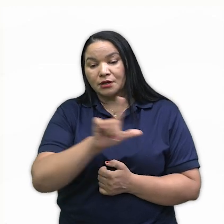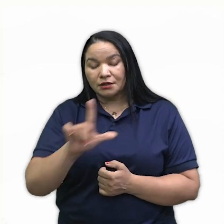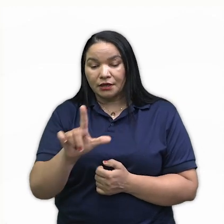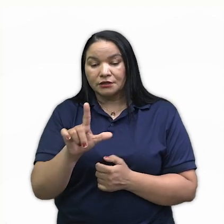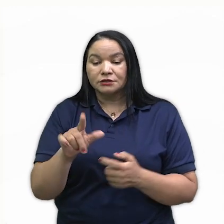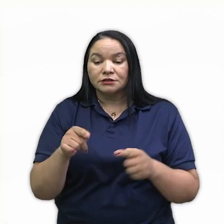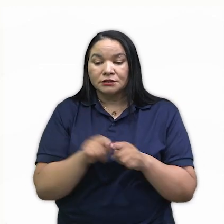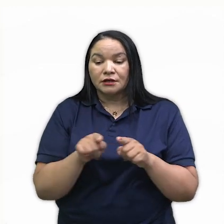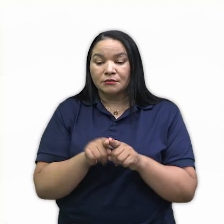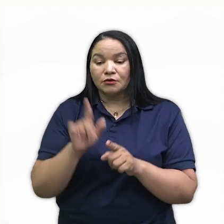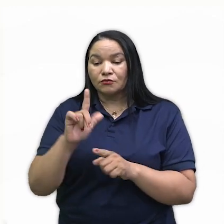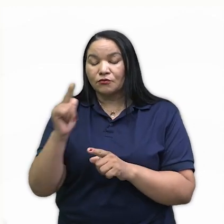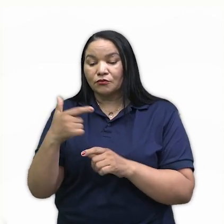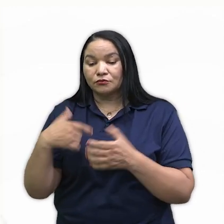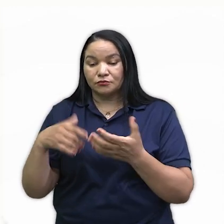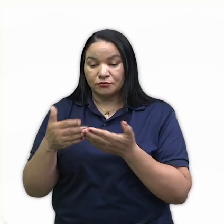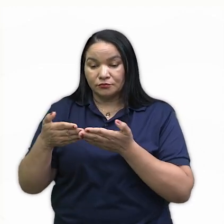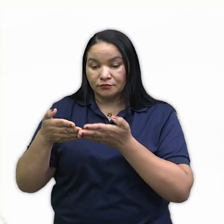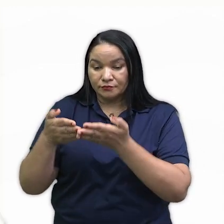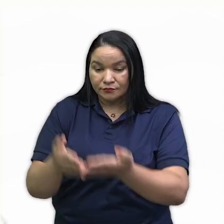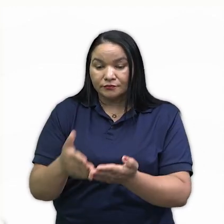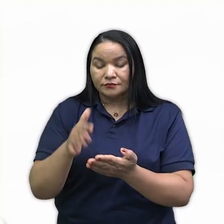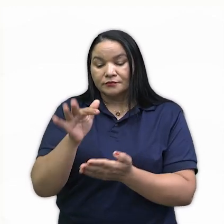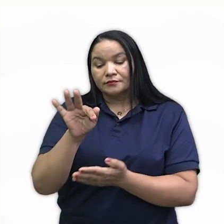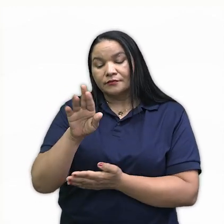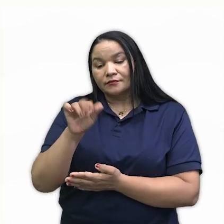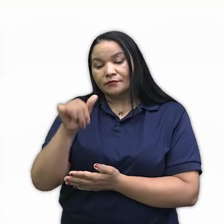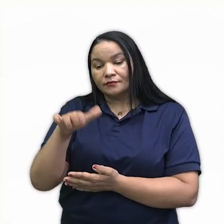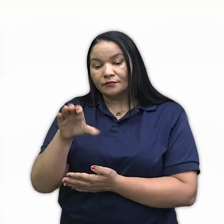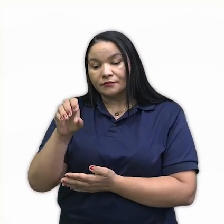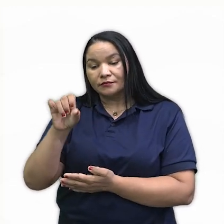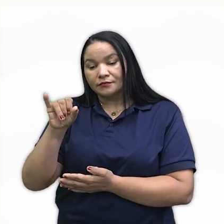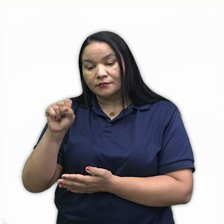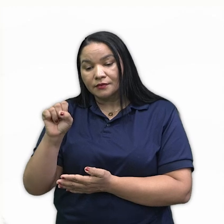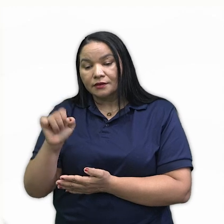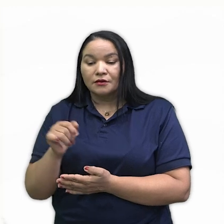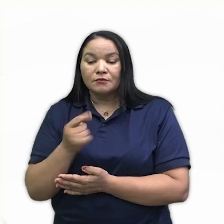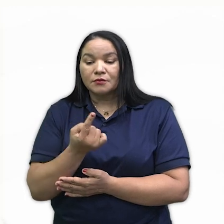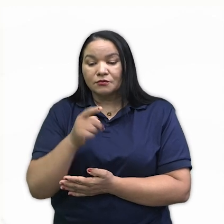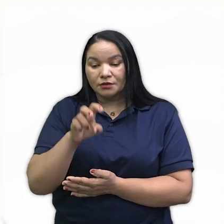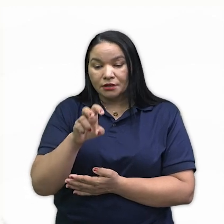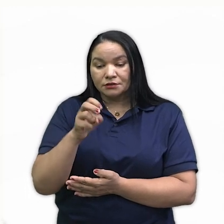de Francisco Orellana, que aconteceu de 1539 a